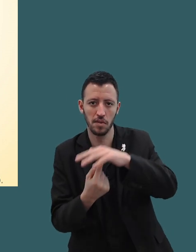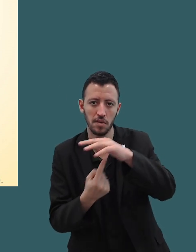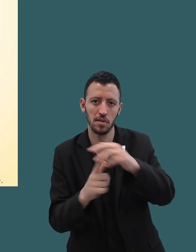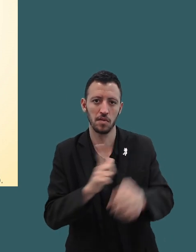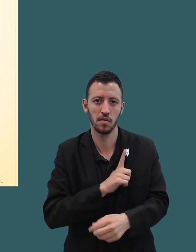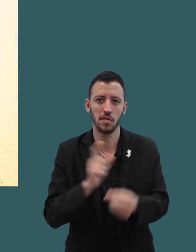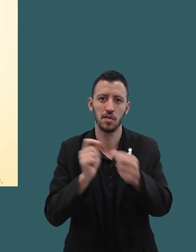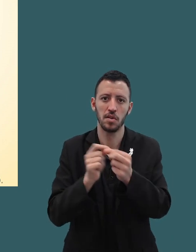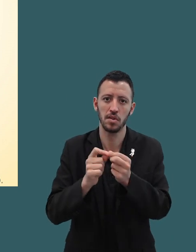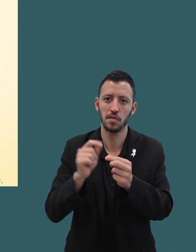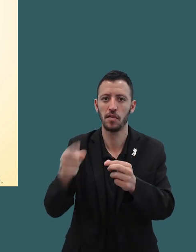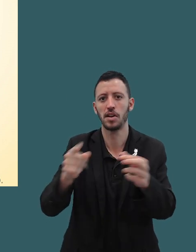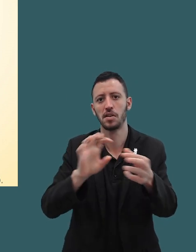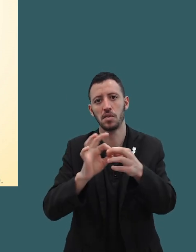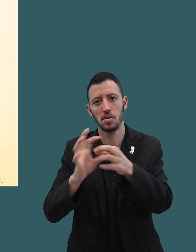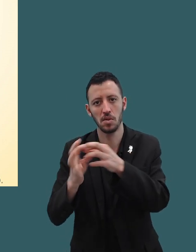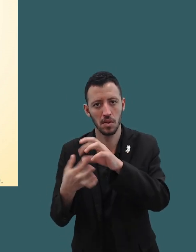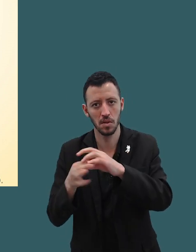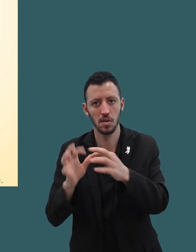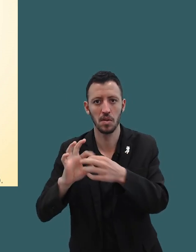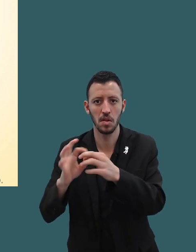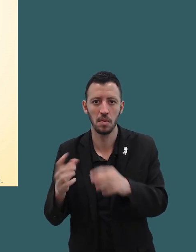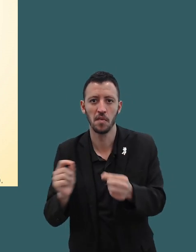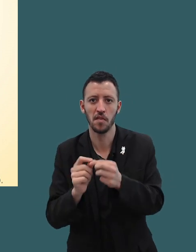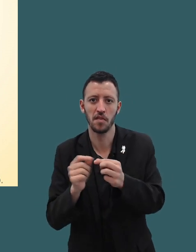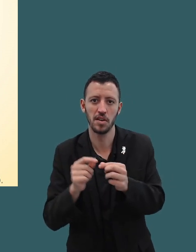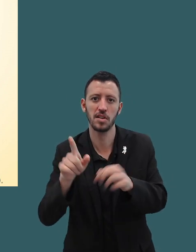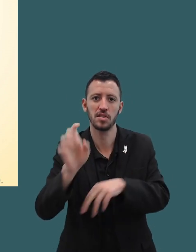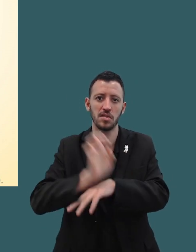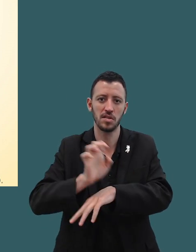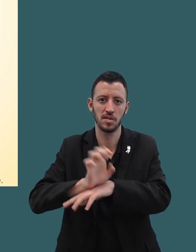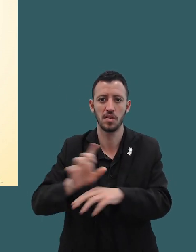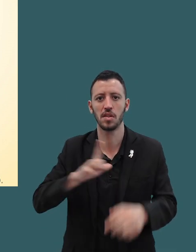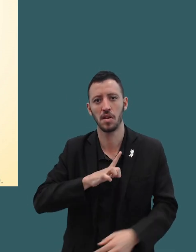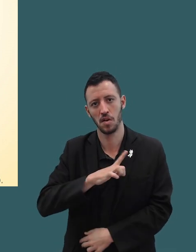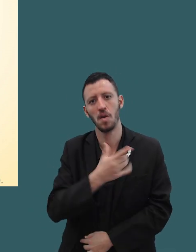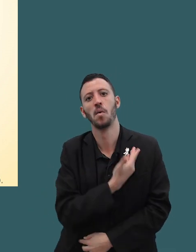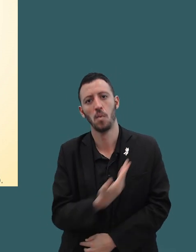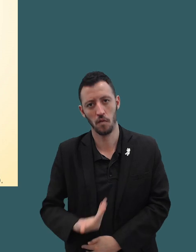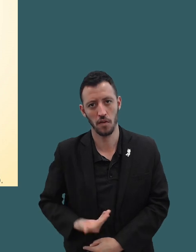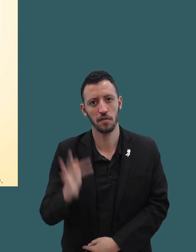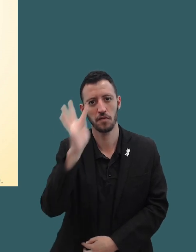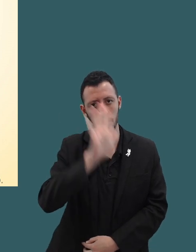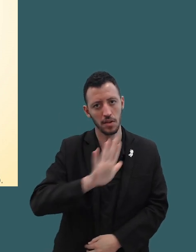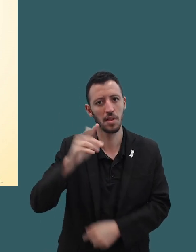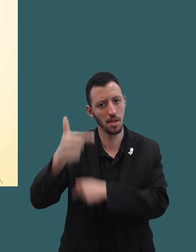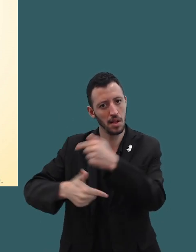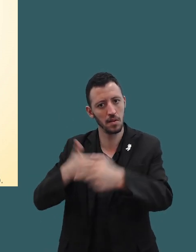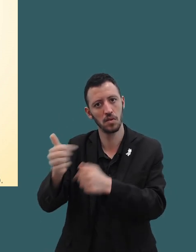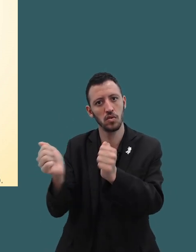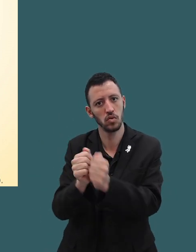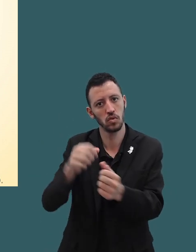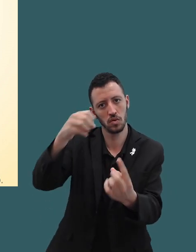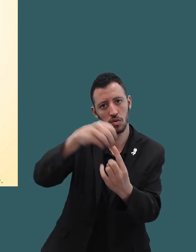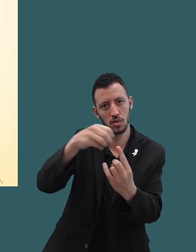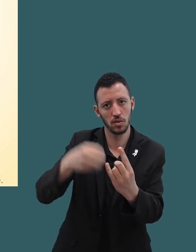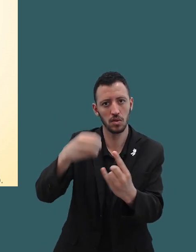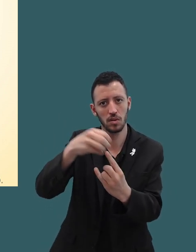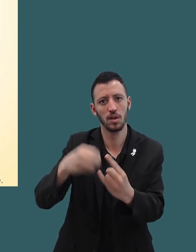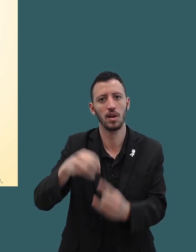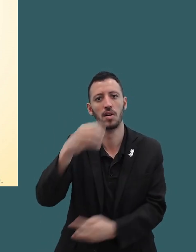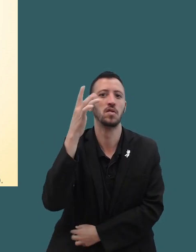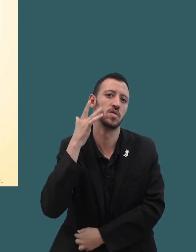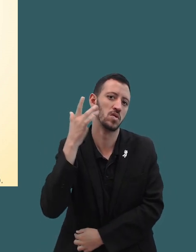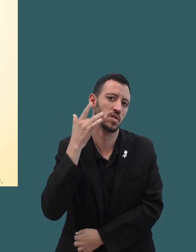tem o pessoal que faz Olimpíada, tem o Estado. E tem o governo federal também atuando, por exemplo, através da Fiocruz